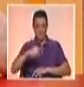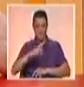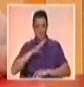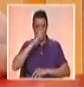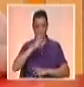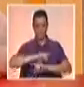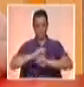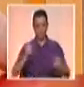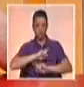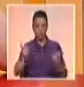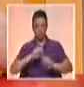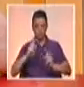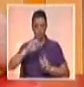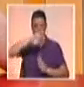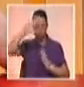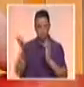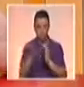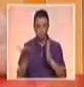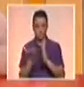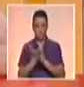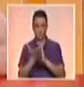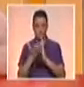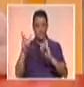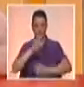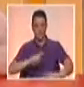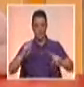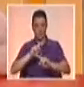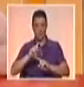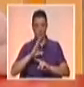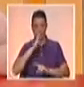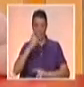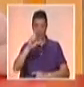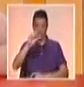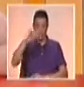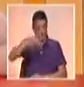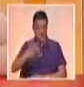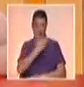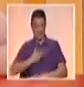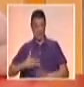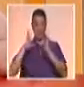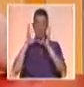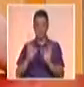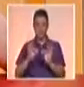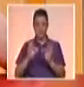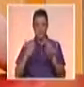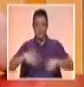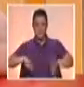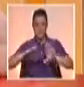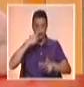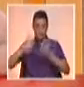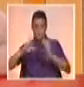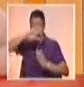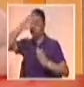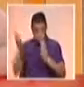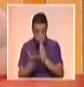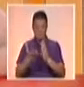existia a proibição e o castigo, a punição por usar a língua gestual. As pessoas eram mesmo castigadas por